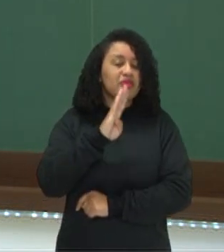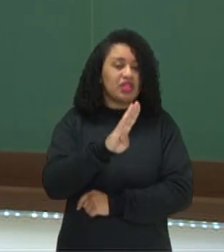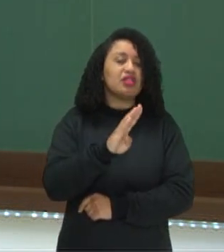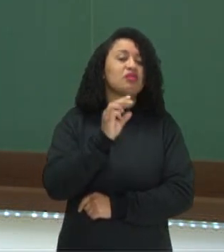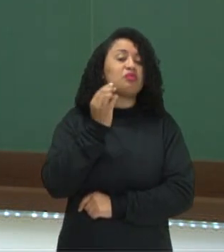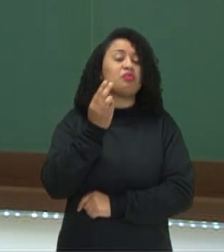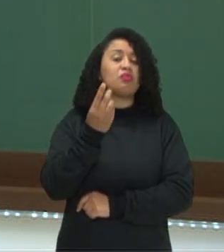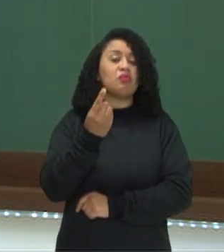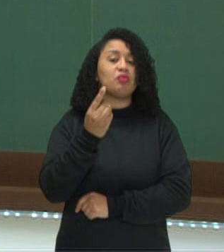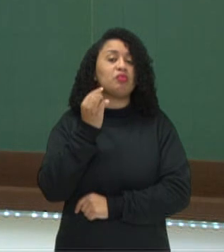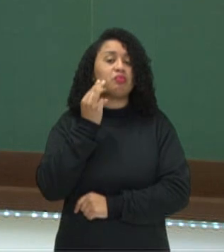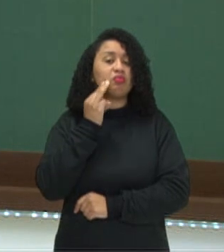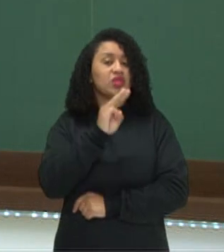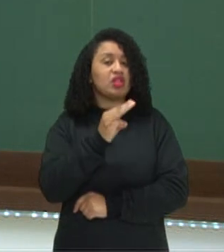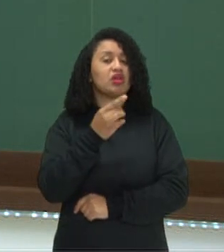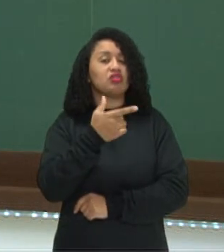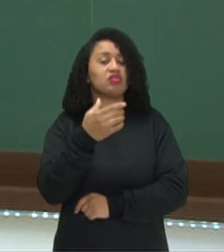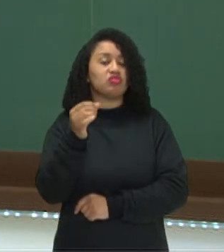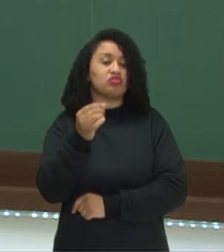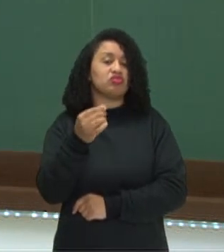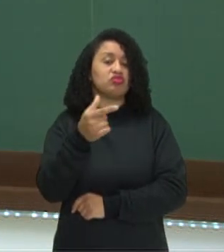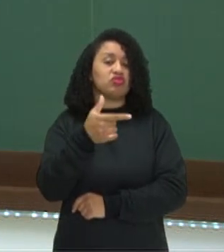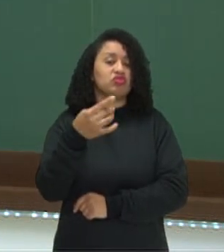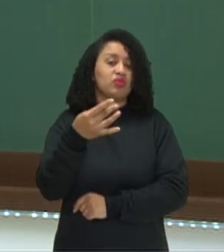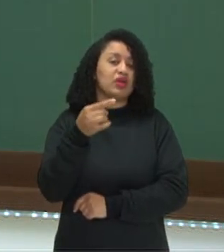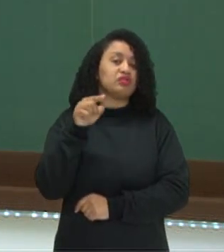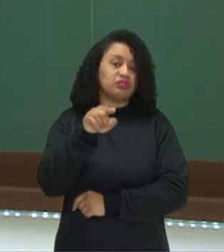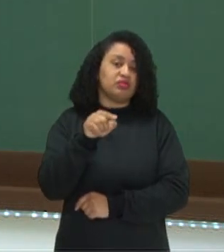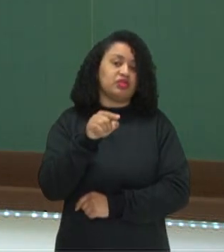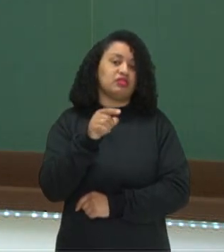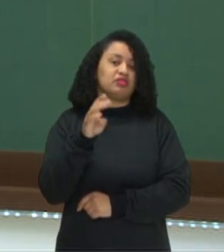1.024.000 bactérias. Então, crescimento